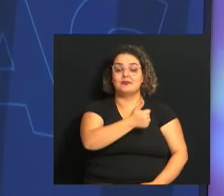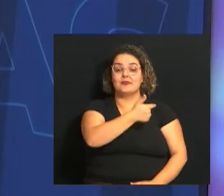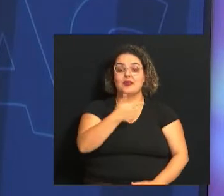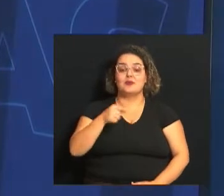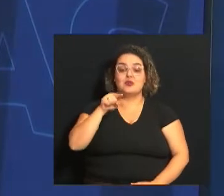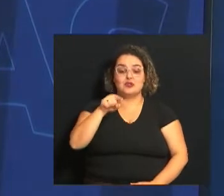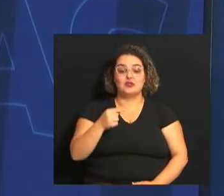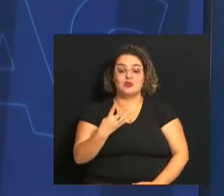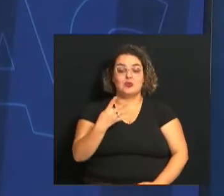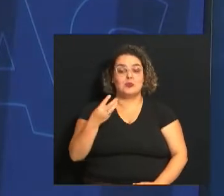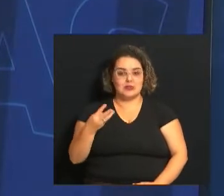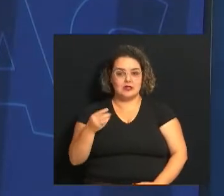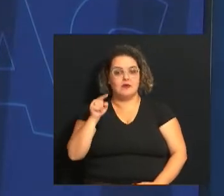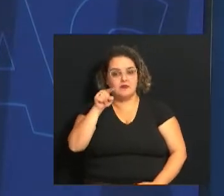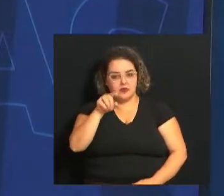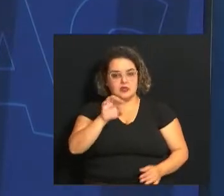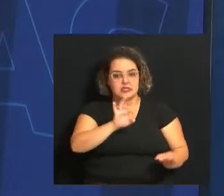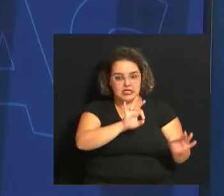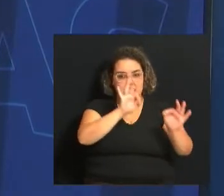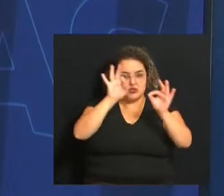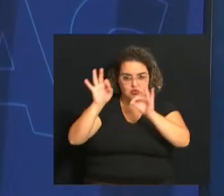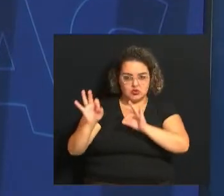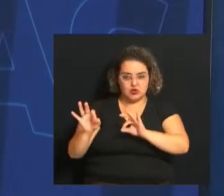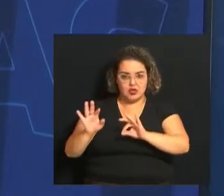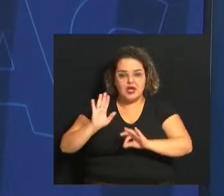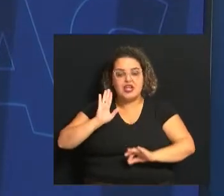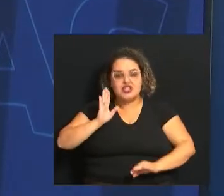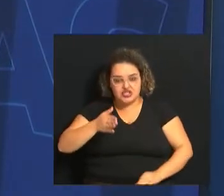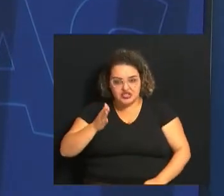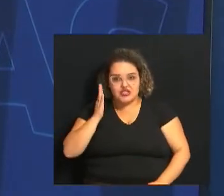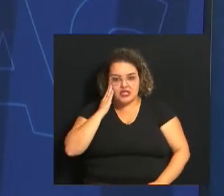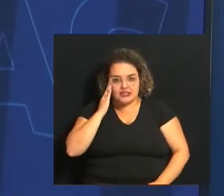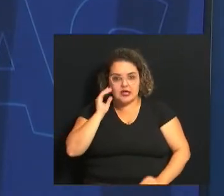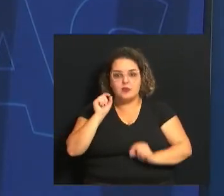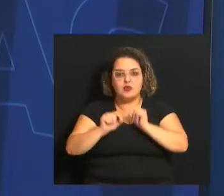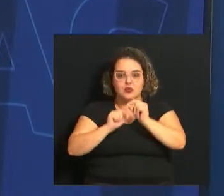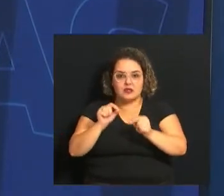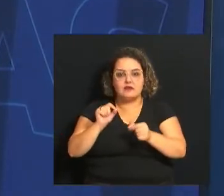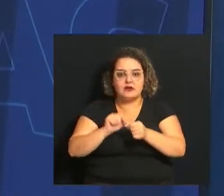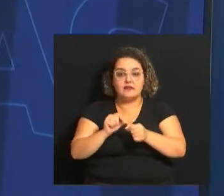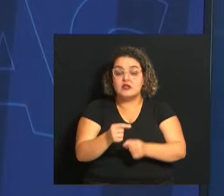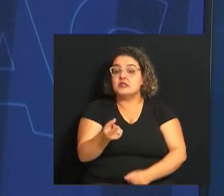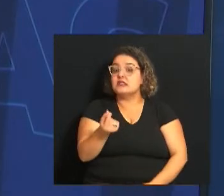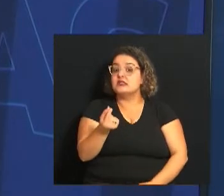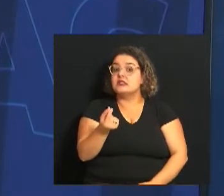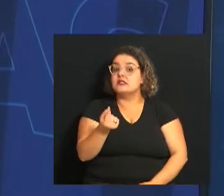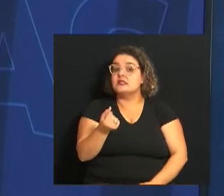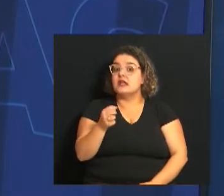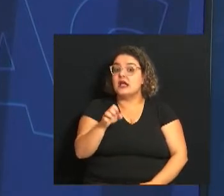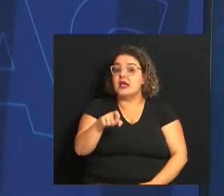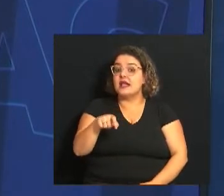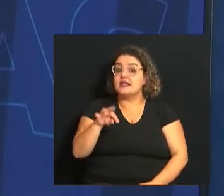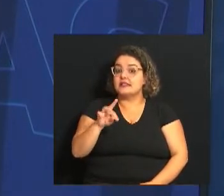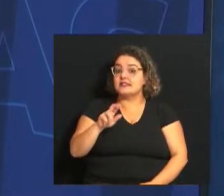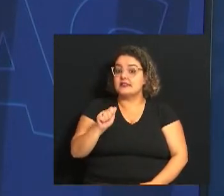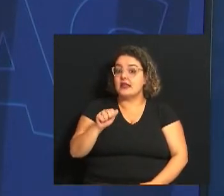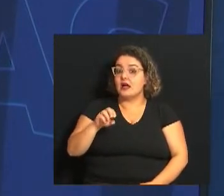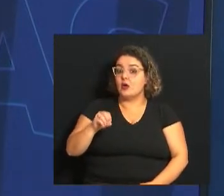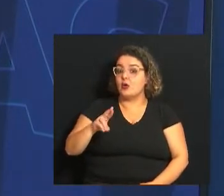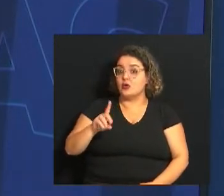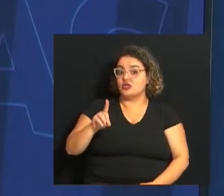12h43, você que está nos acompanhando, já sabe o que vai fazer com o dinheiro do saque extraordinário do